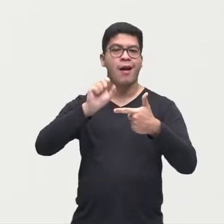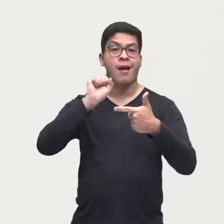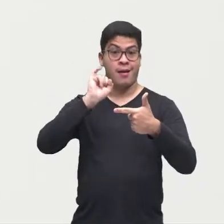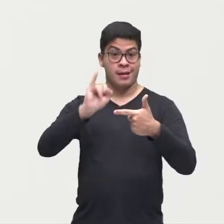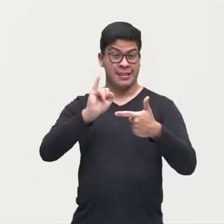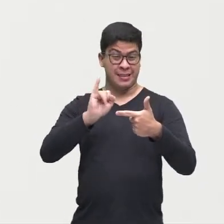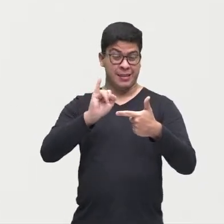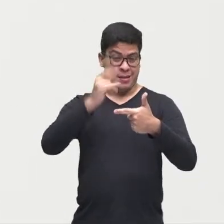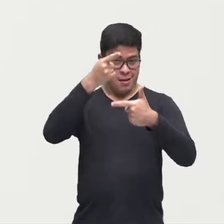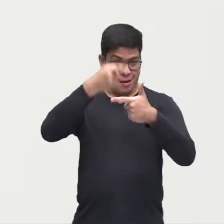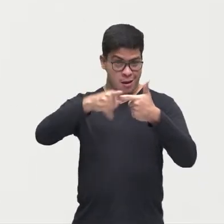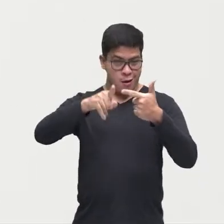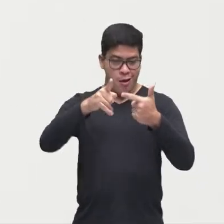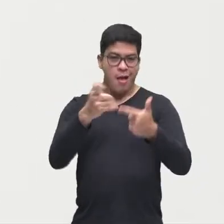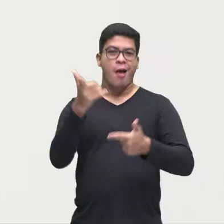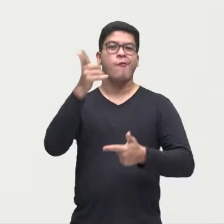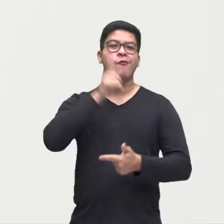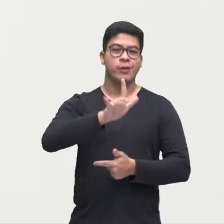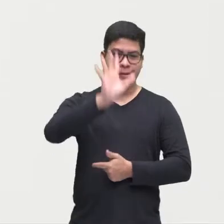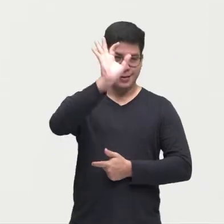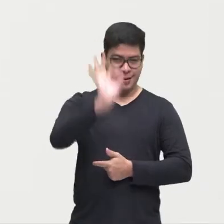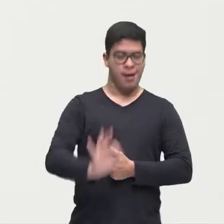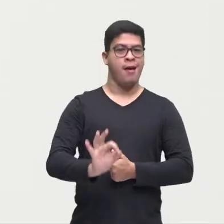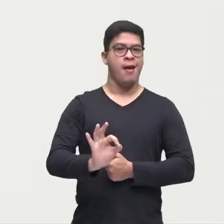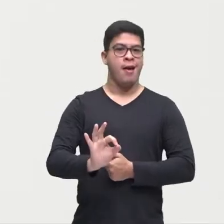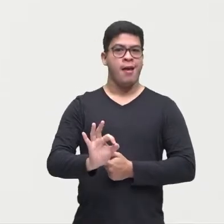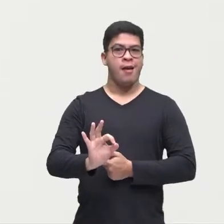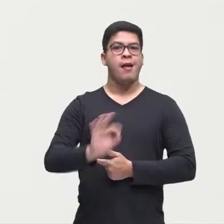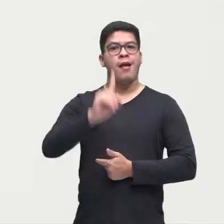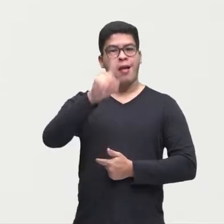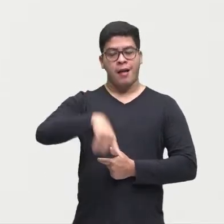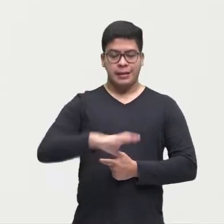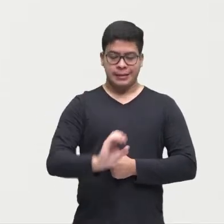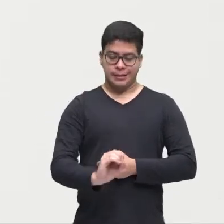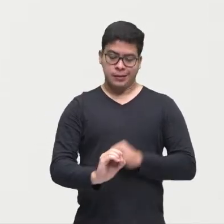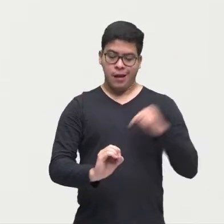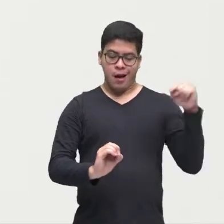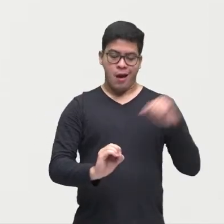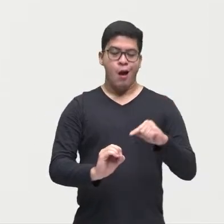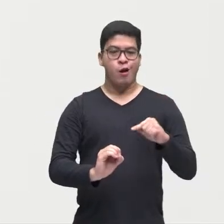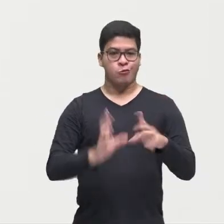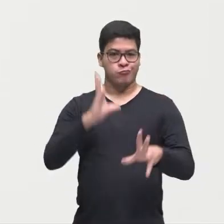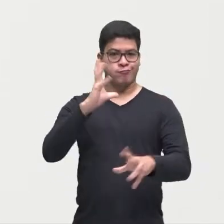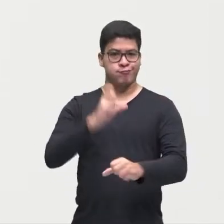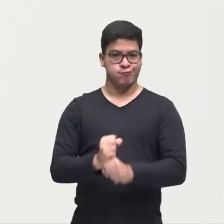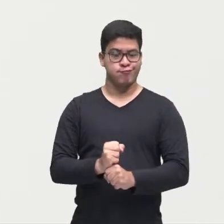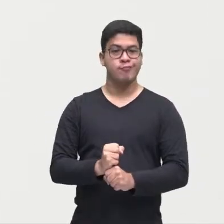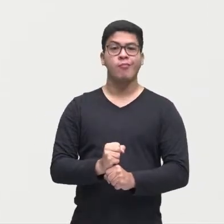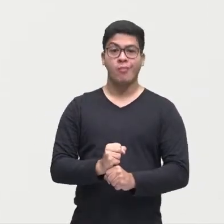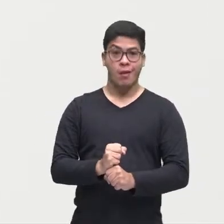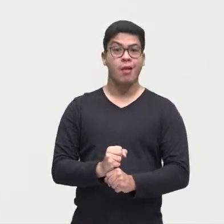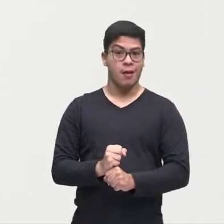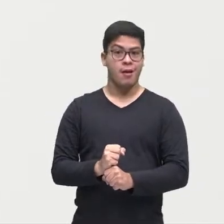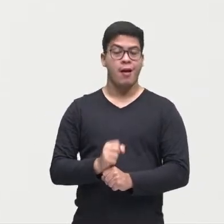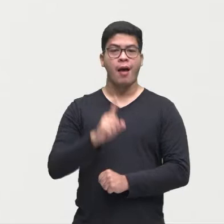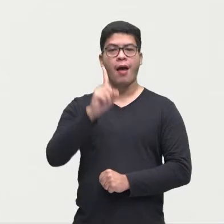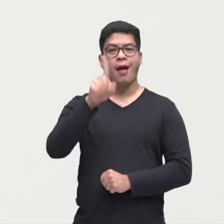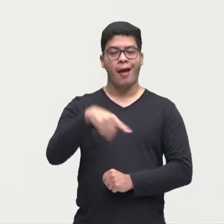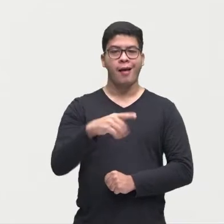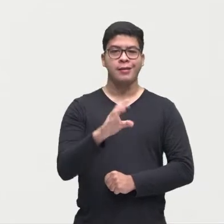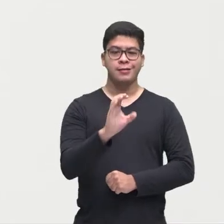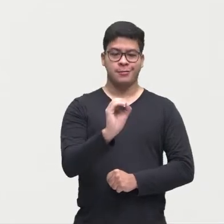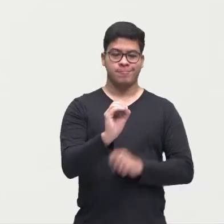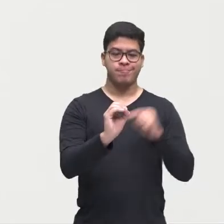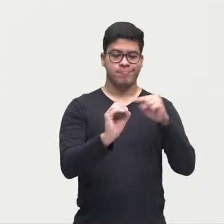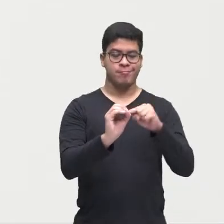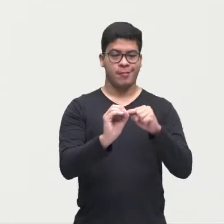divisão for exata, isto é, resto igual a zero, então será múltiplo do número. Vejam